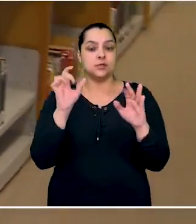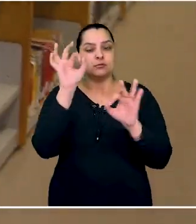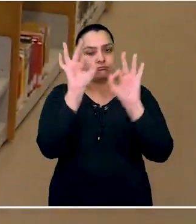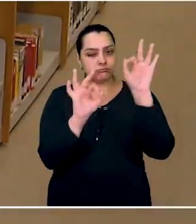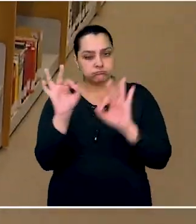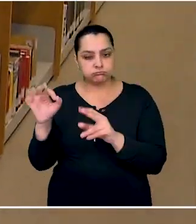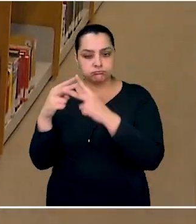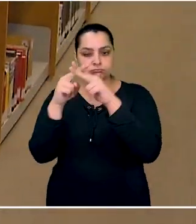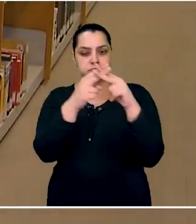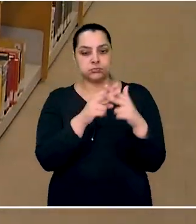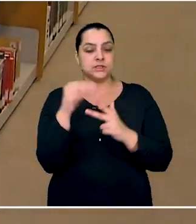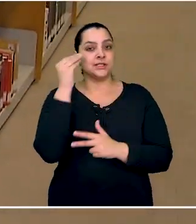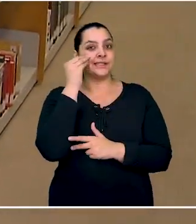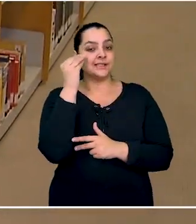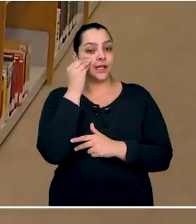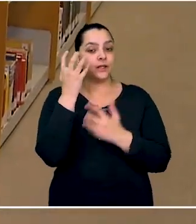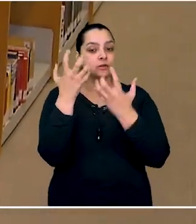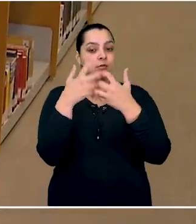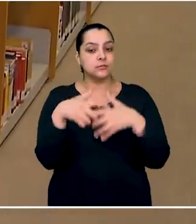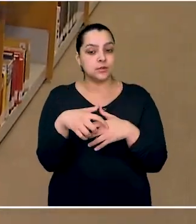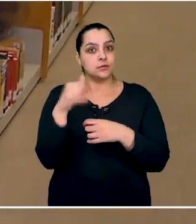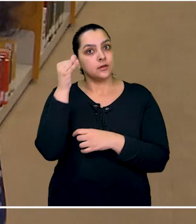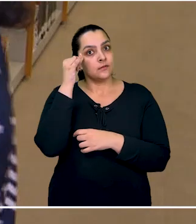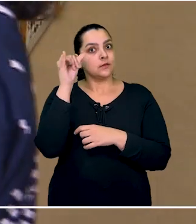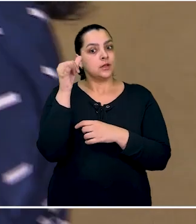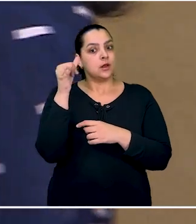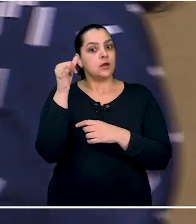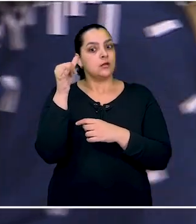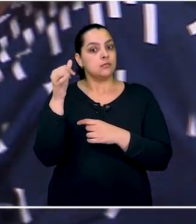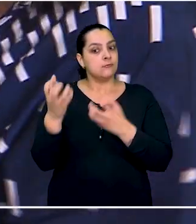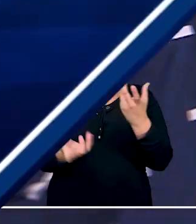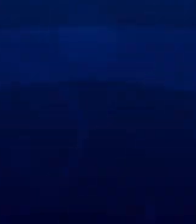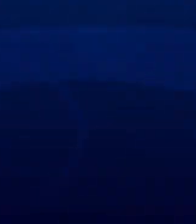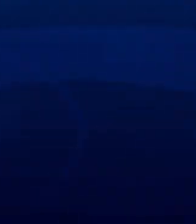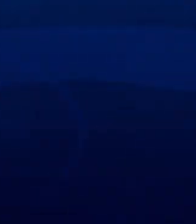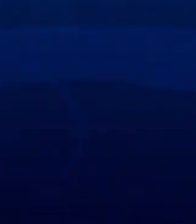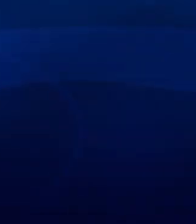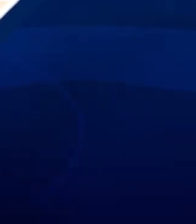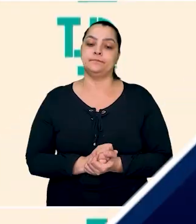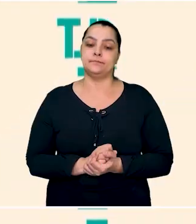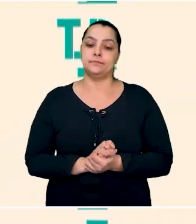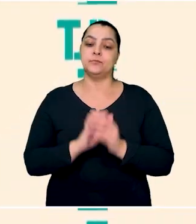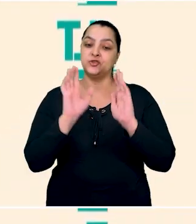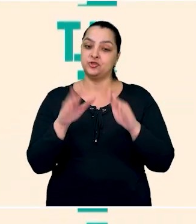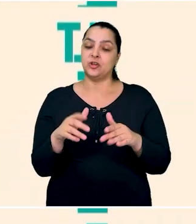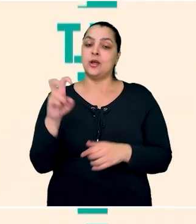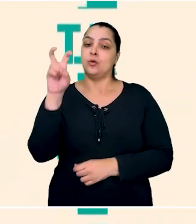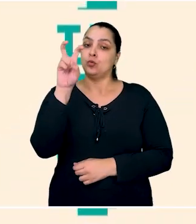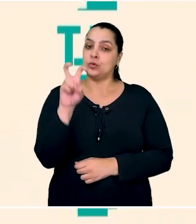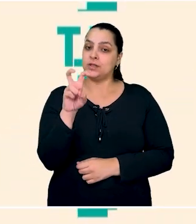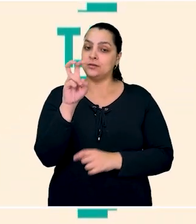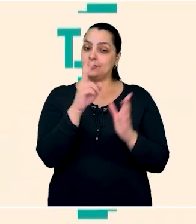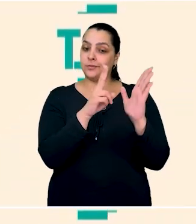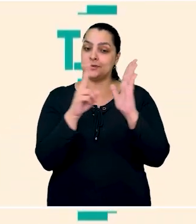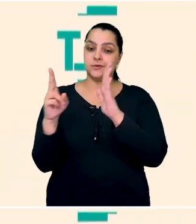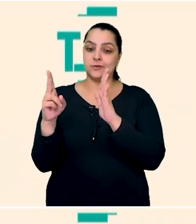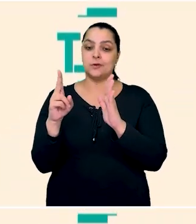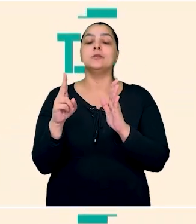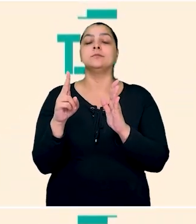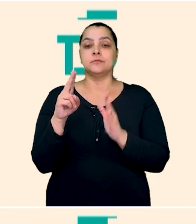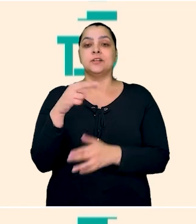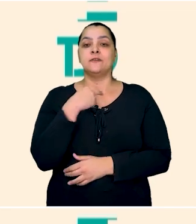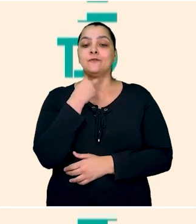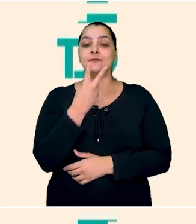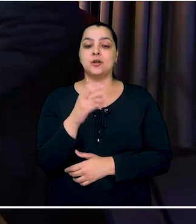feitos reparos e testes em equipamentos anti-incêndio. E já está no ar o 5º episódio do